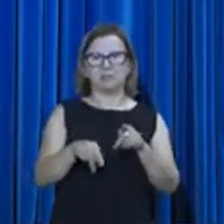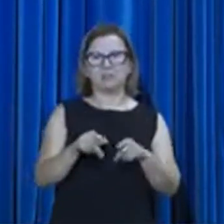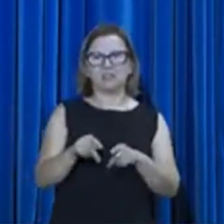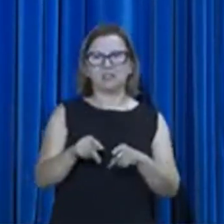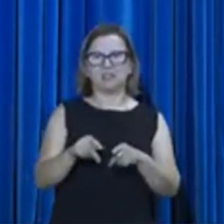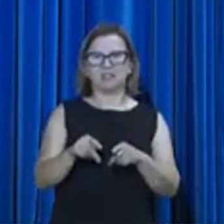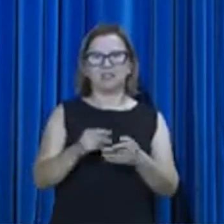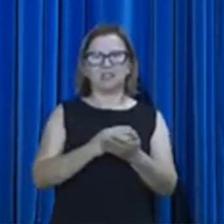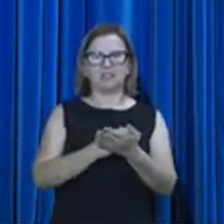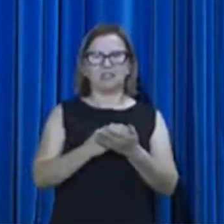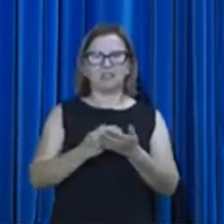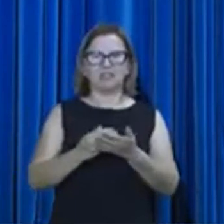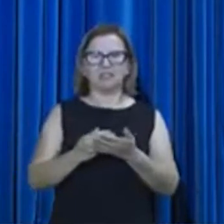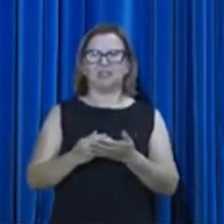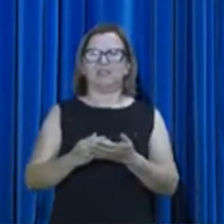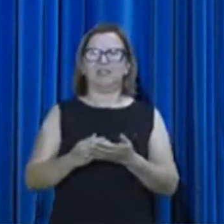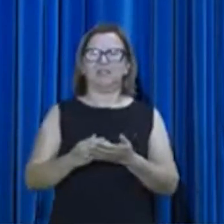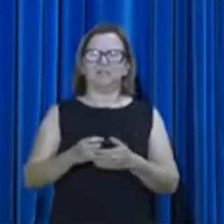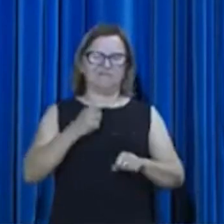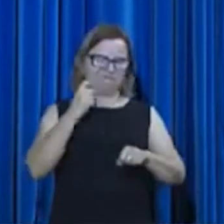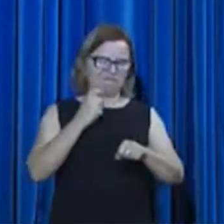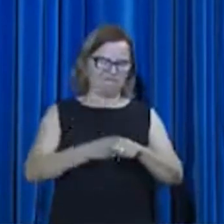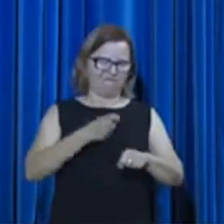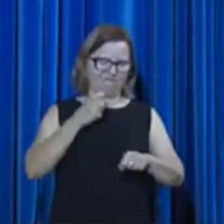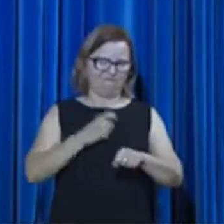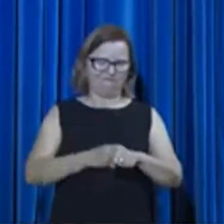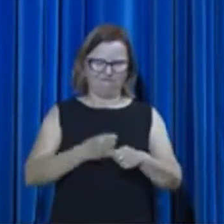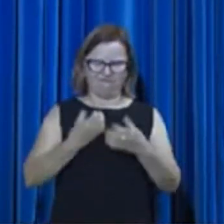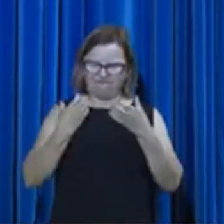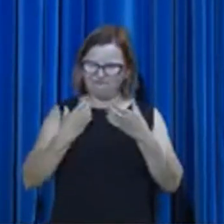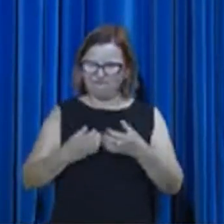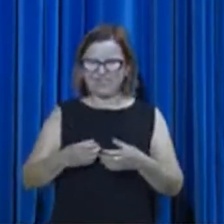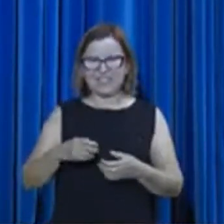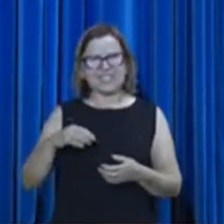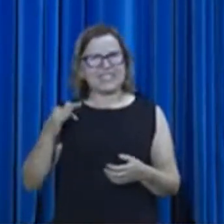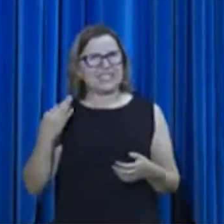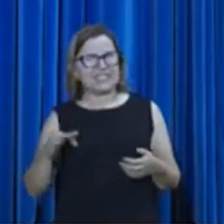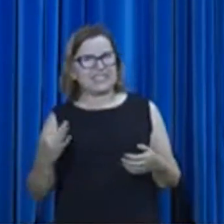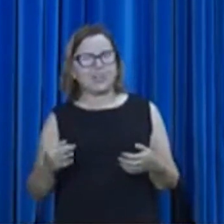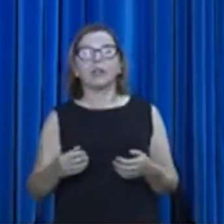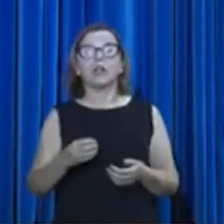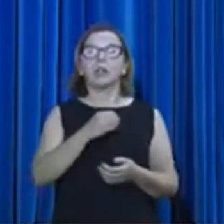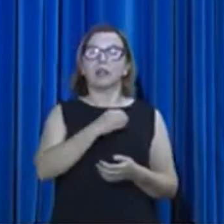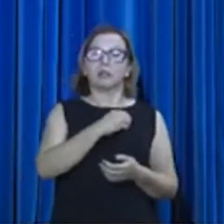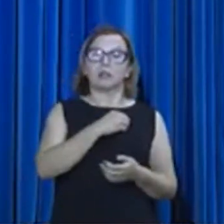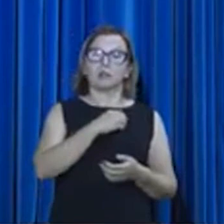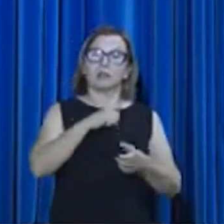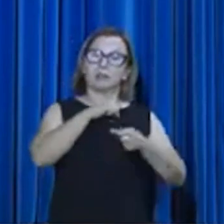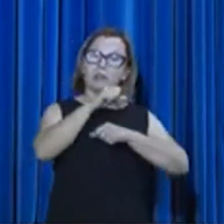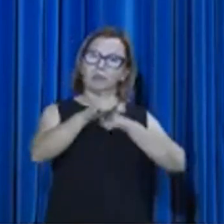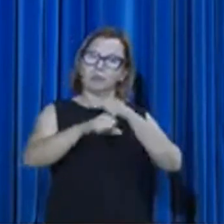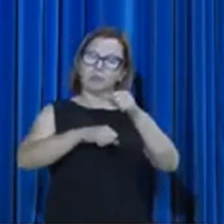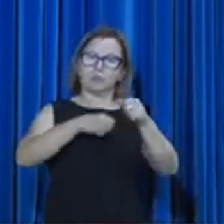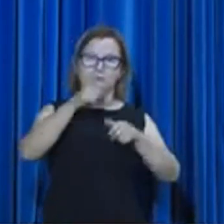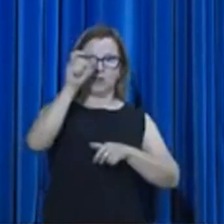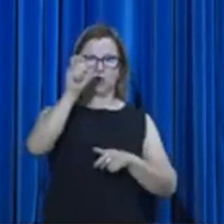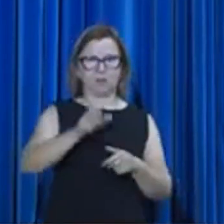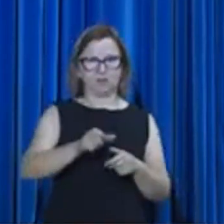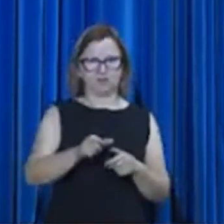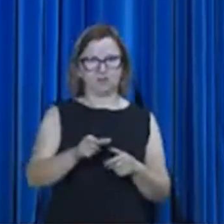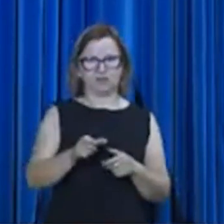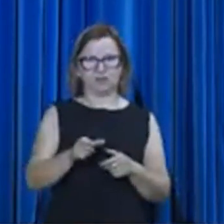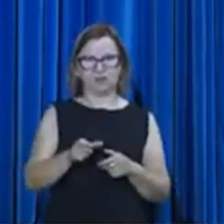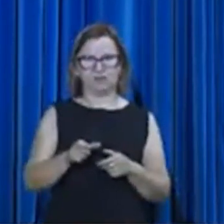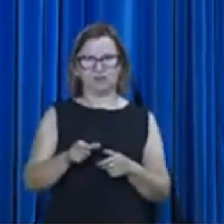árduo, pesado e doloroso. O pecado mudou no homem a sua referência de vida